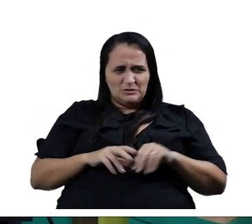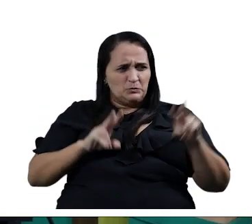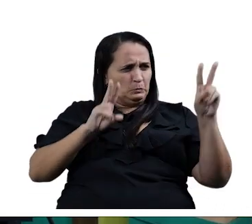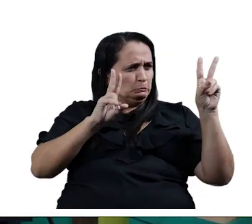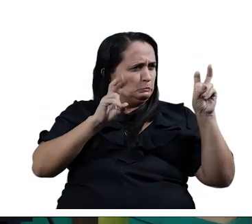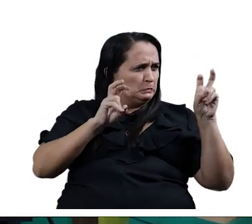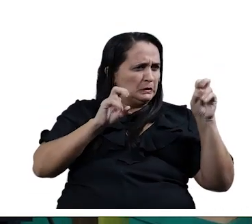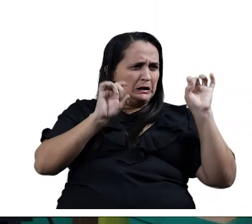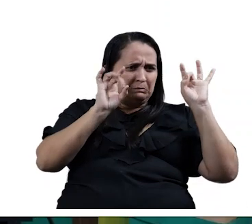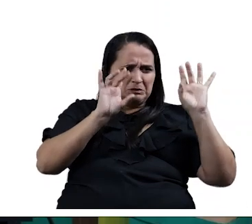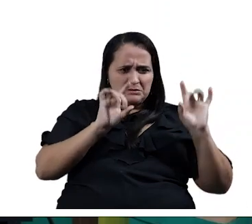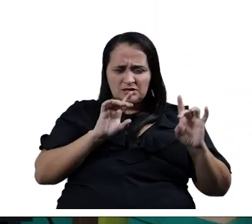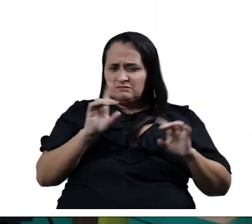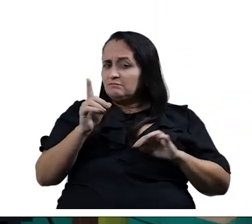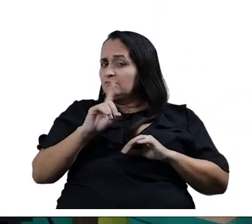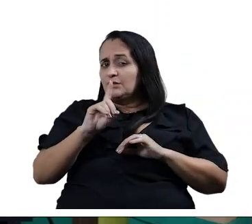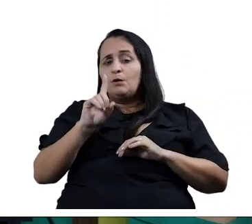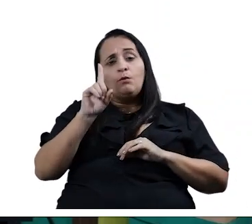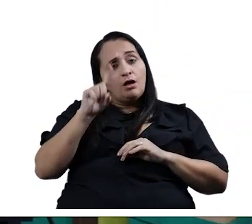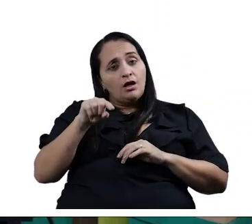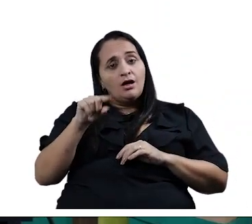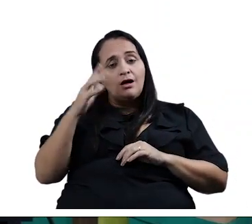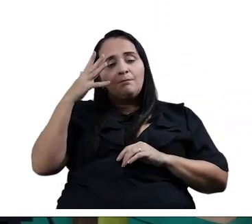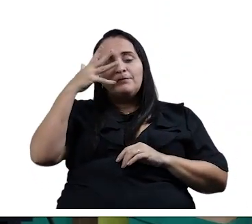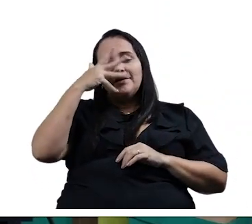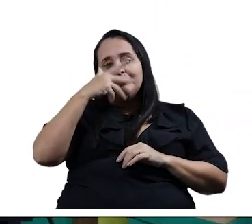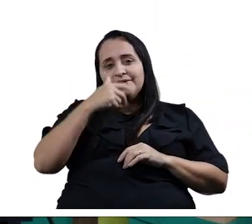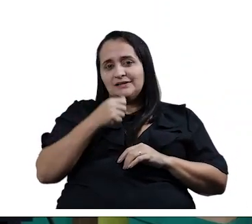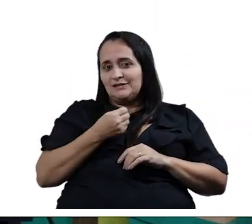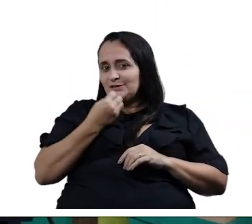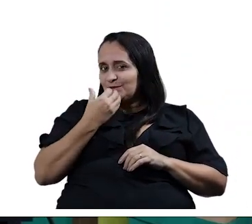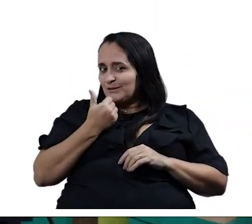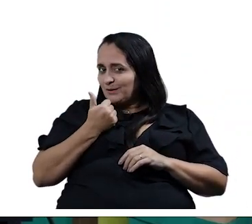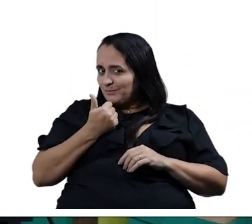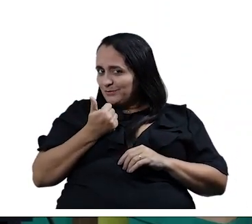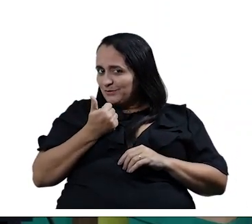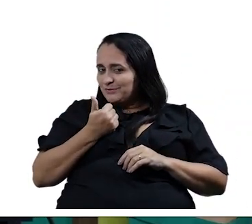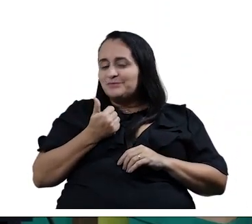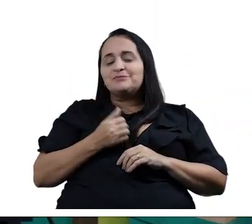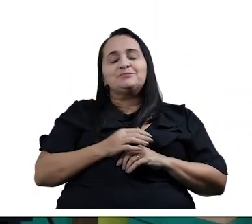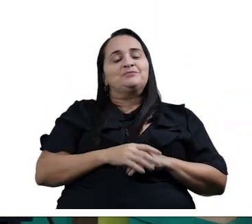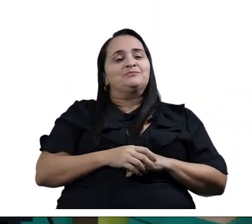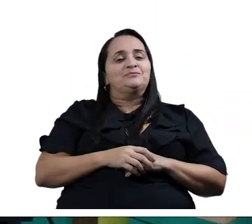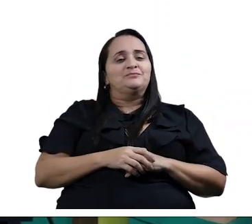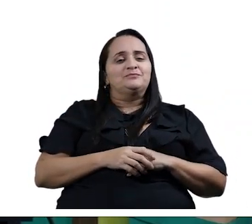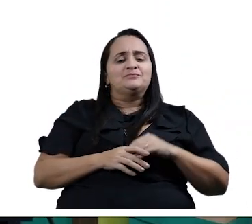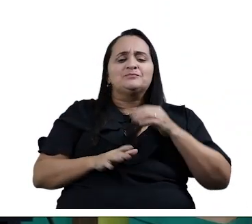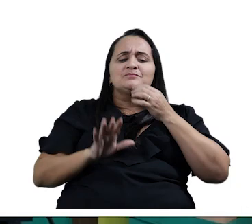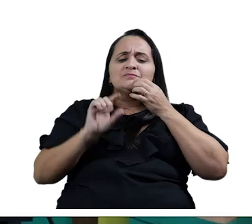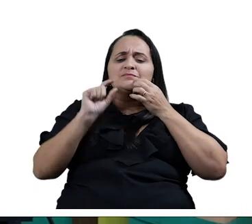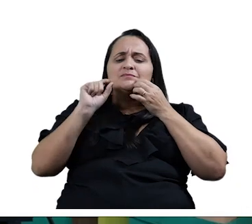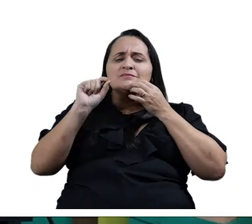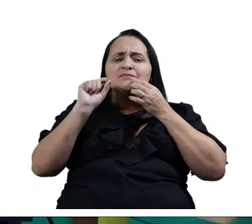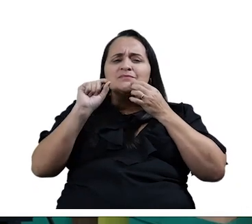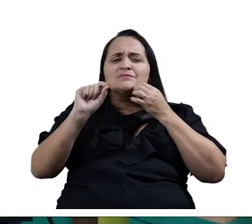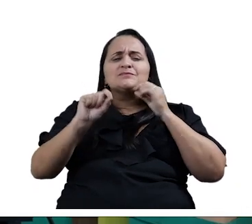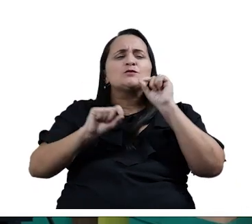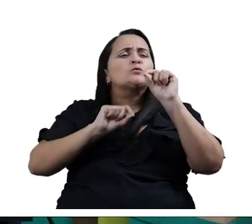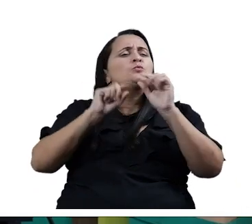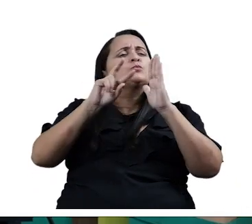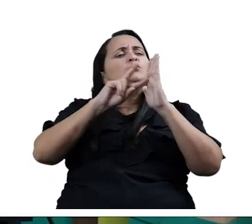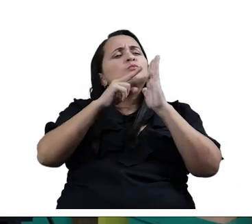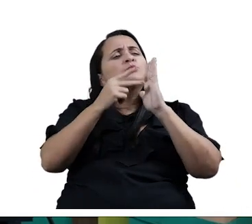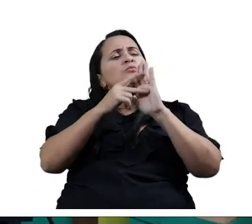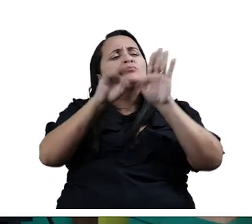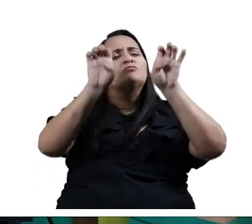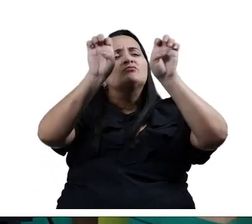um tema específico em si, tá bom? E em relação à estrutura, o que é